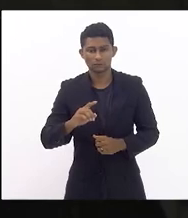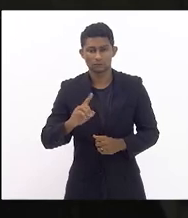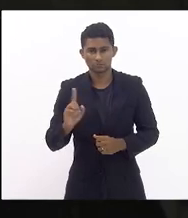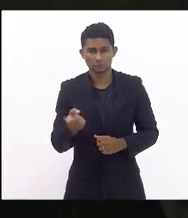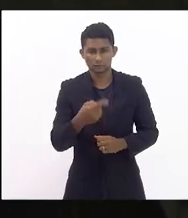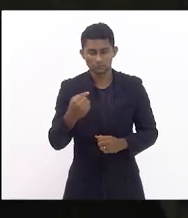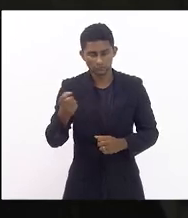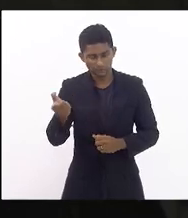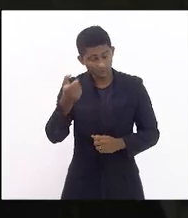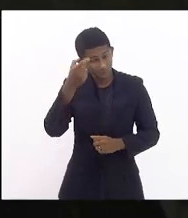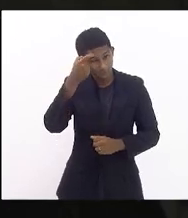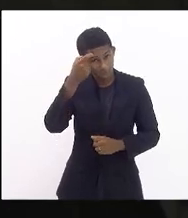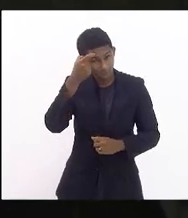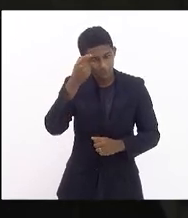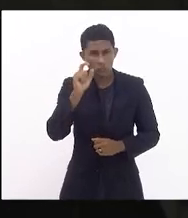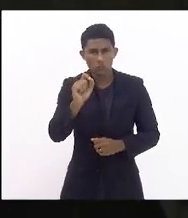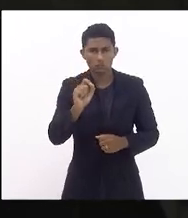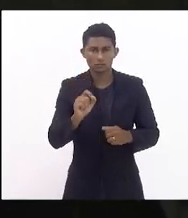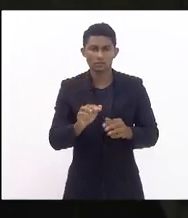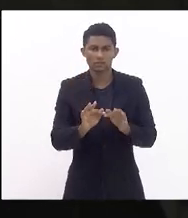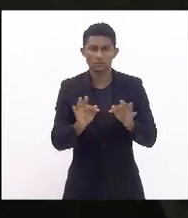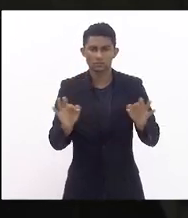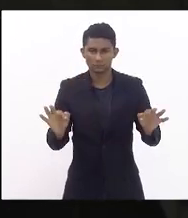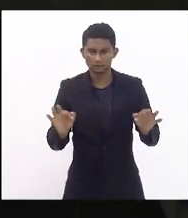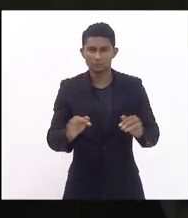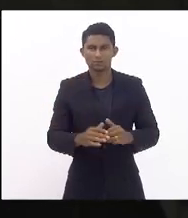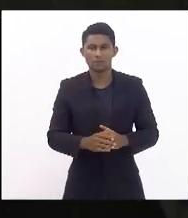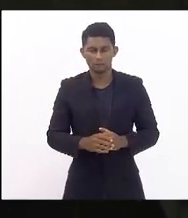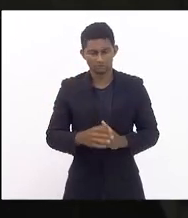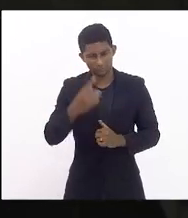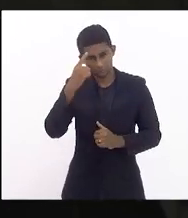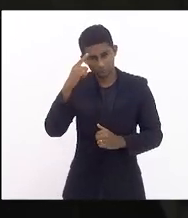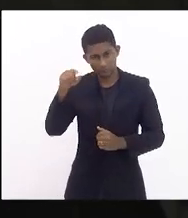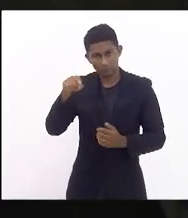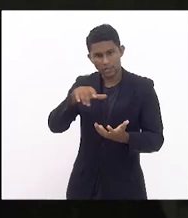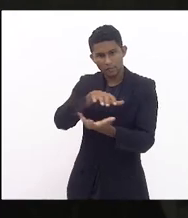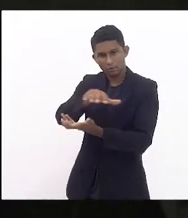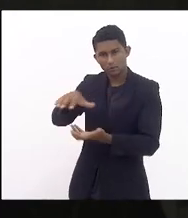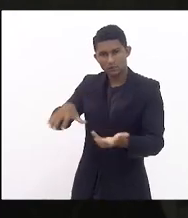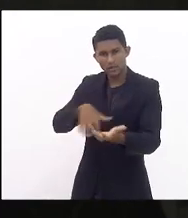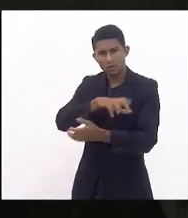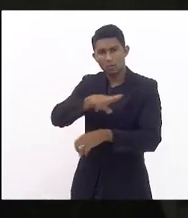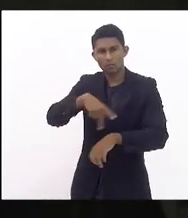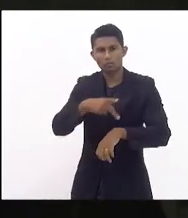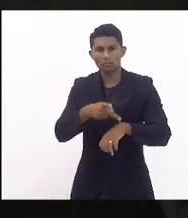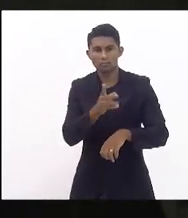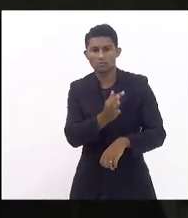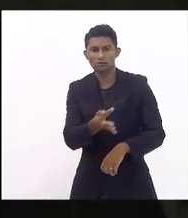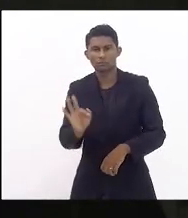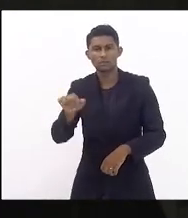na nossa memória e que nasceu da Revolução Francesa.